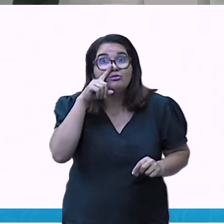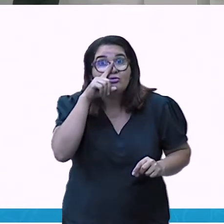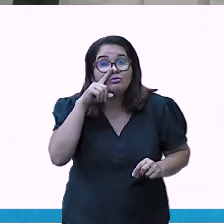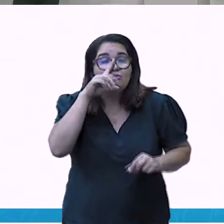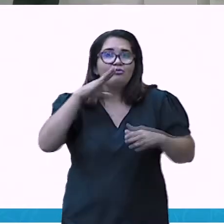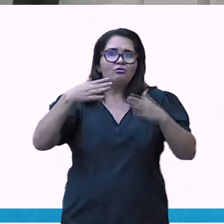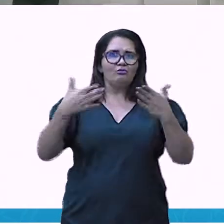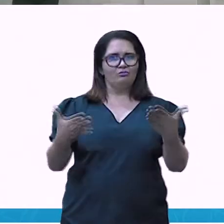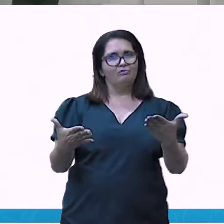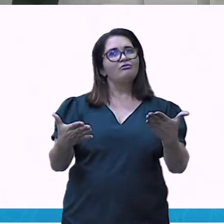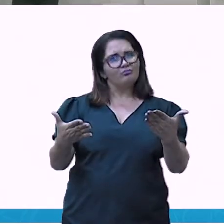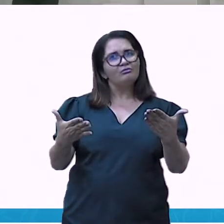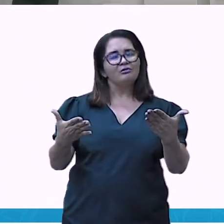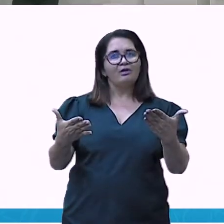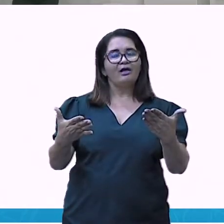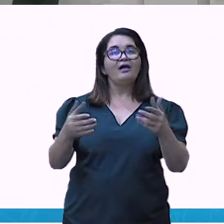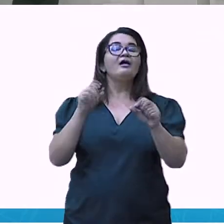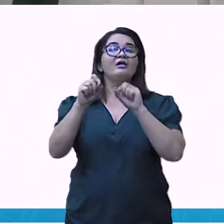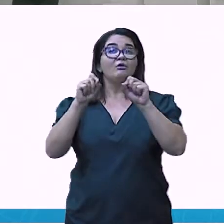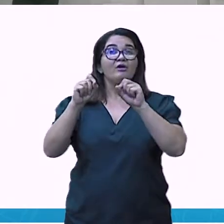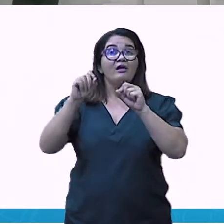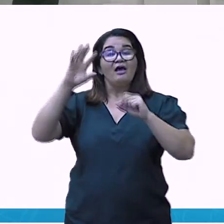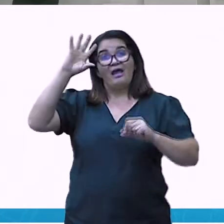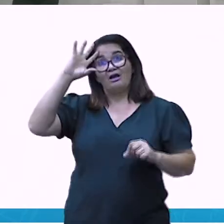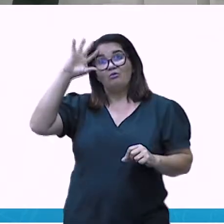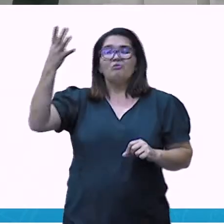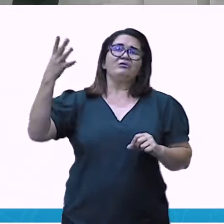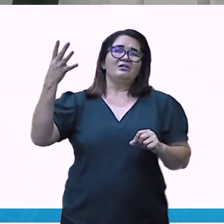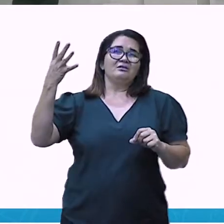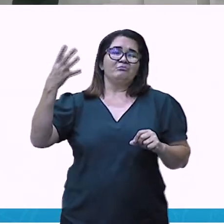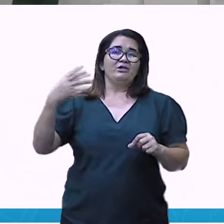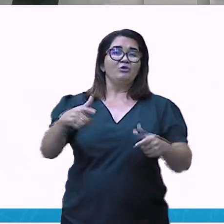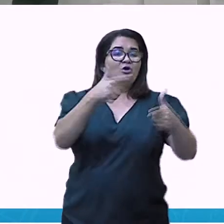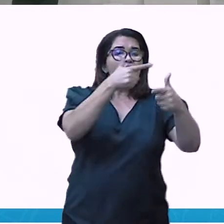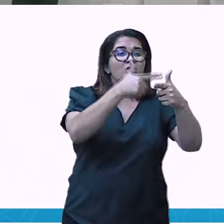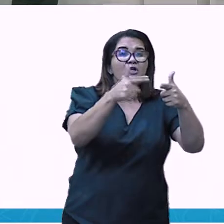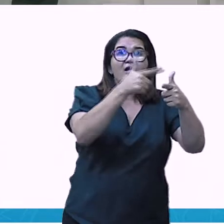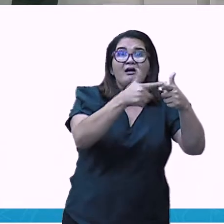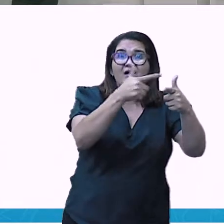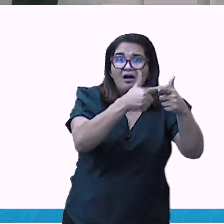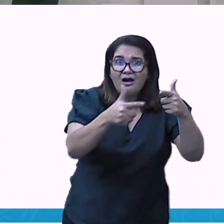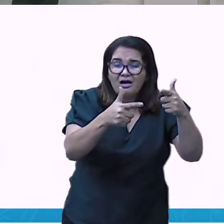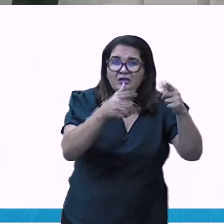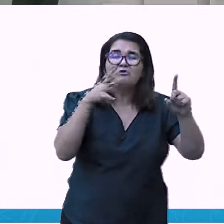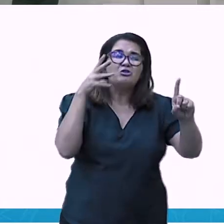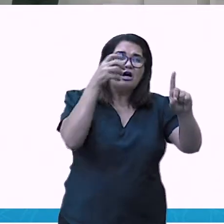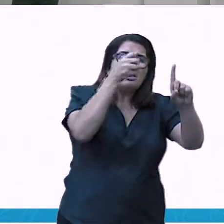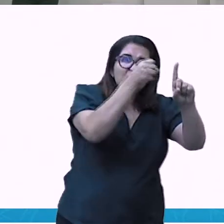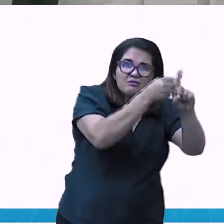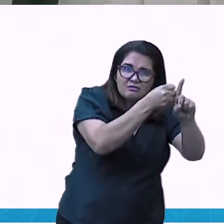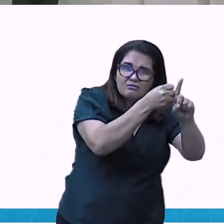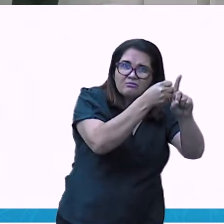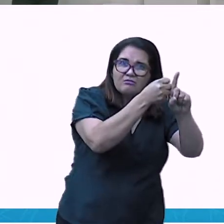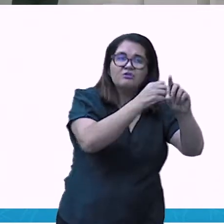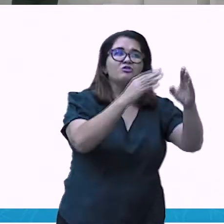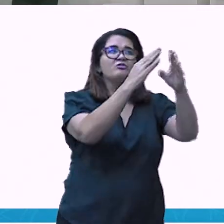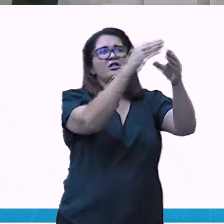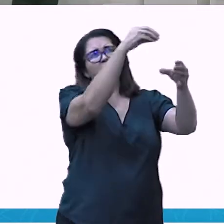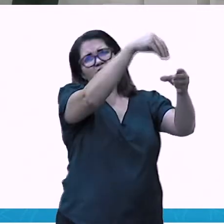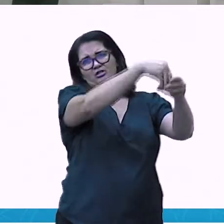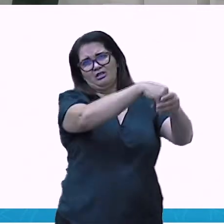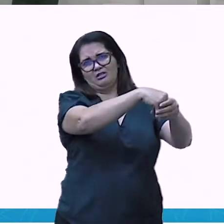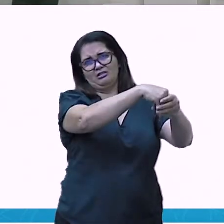seria aí acontecimentos desagradáveis dentro da sua casa, com a sua família ou